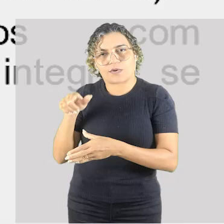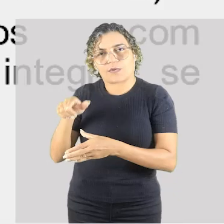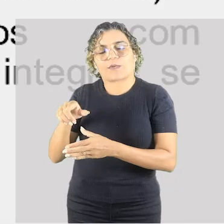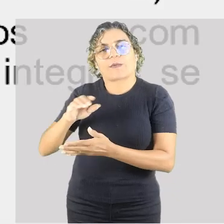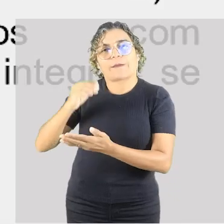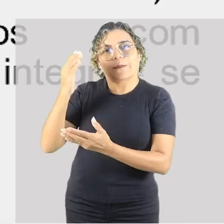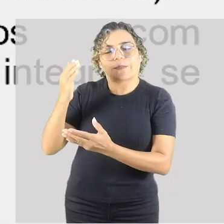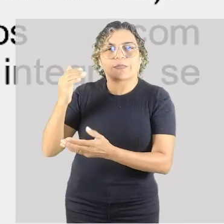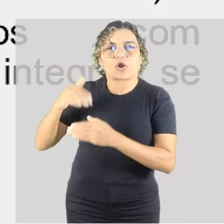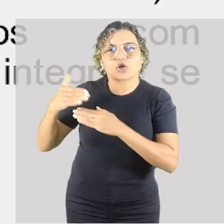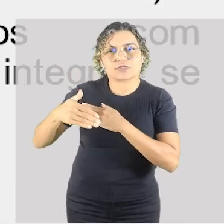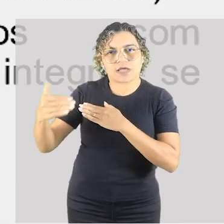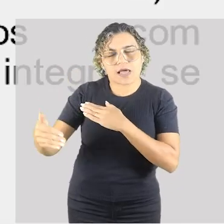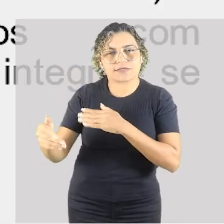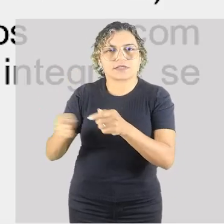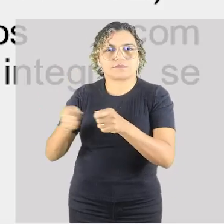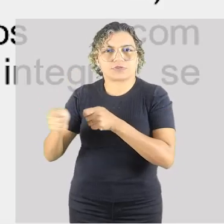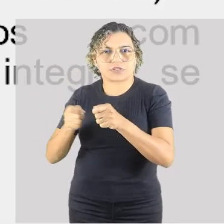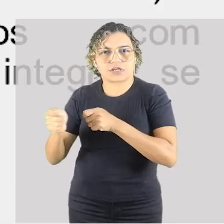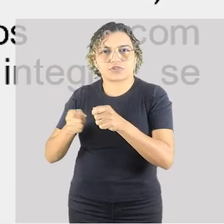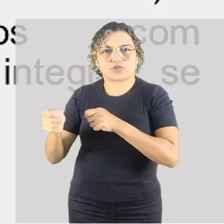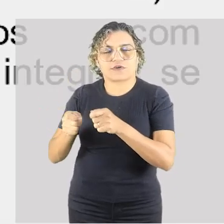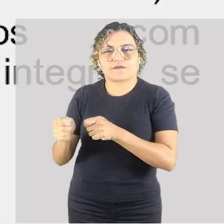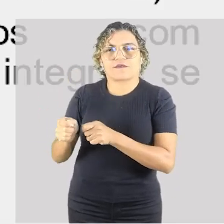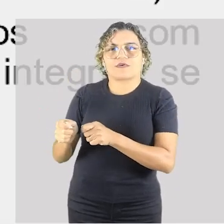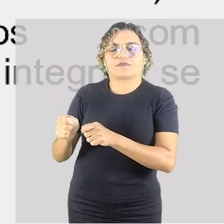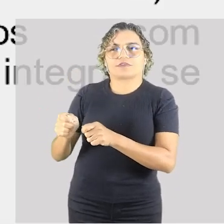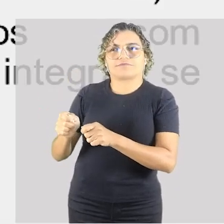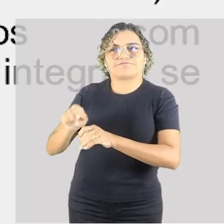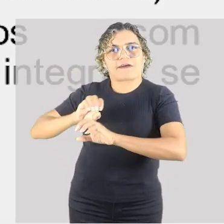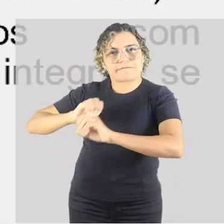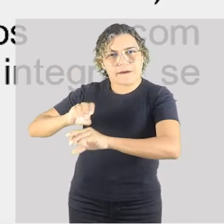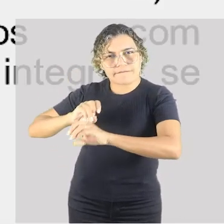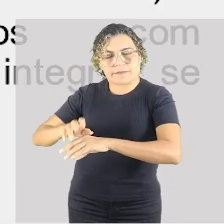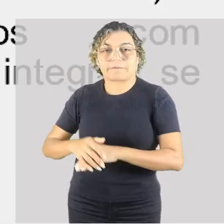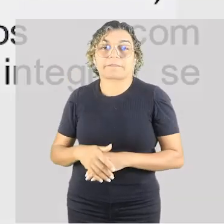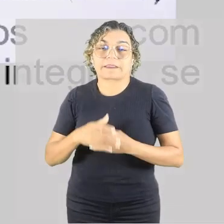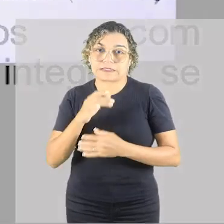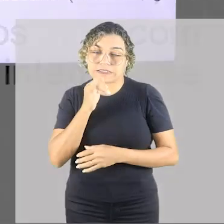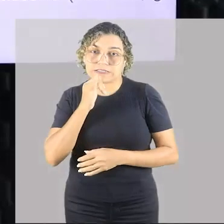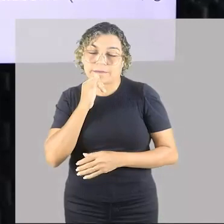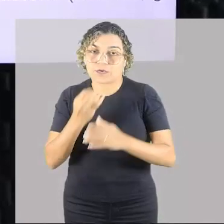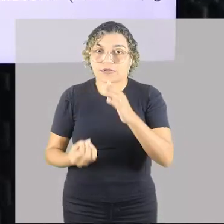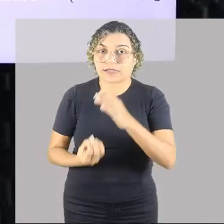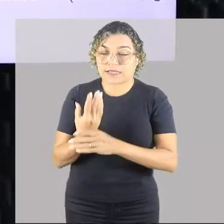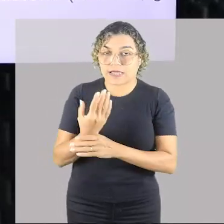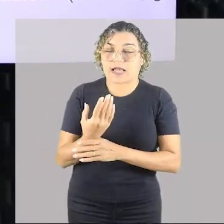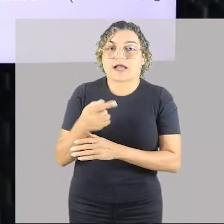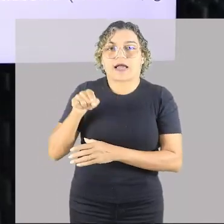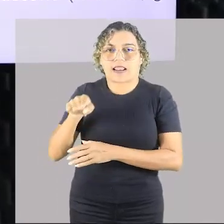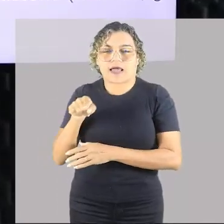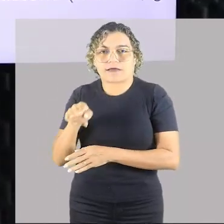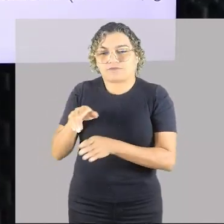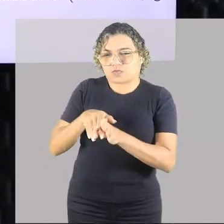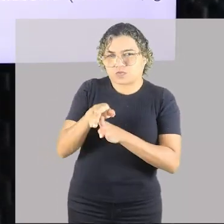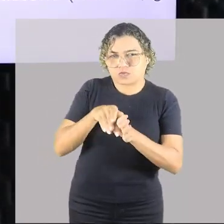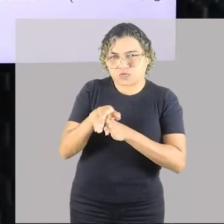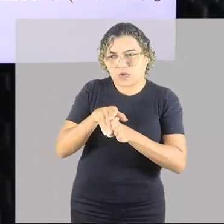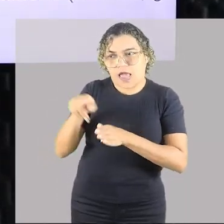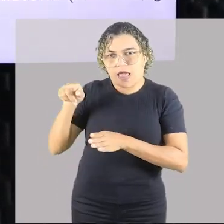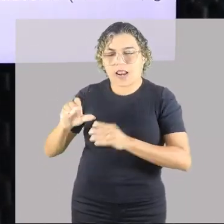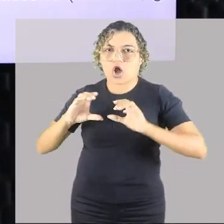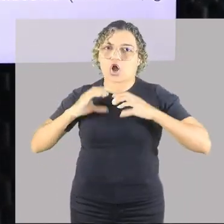disciplinar, que é a comissão que vai avaliar, que vai conduzir esse processo. Ela será constituída aqui na fase de instrução, ela